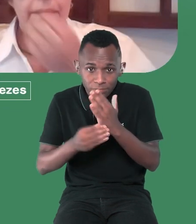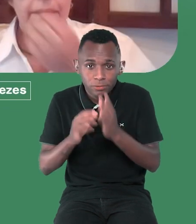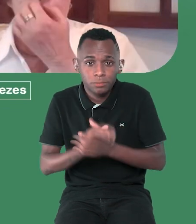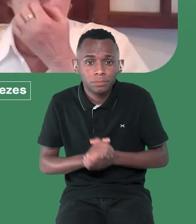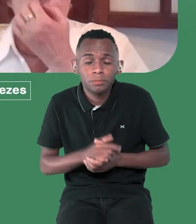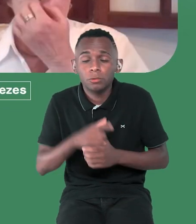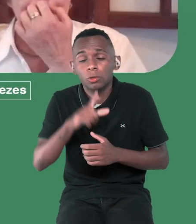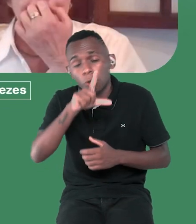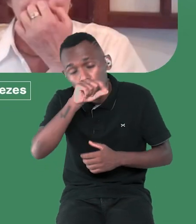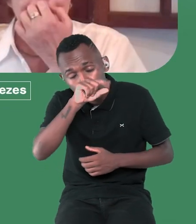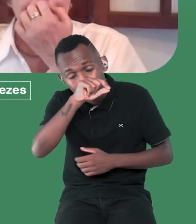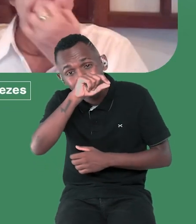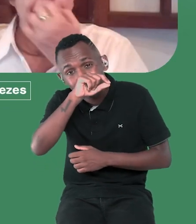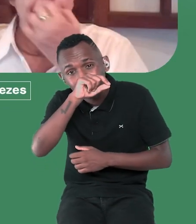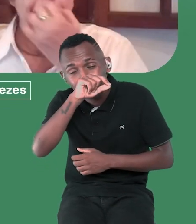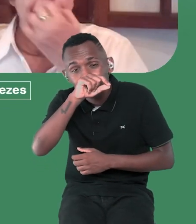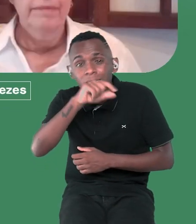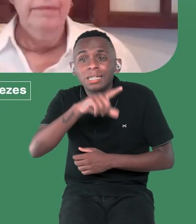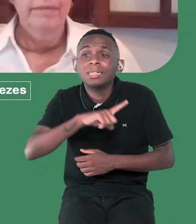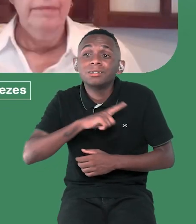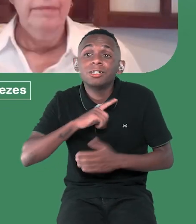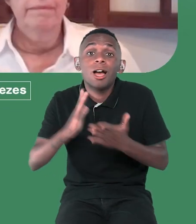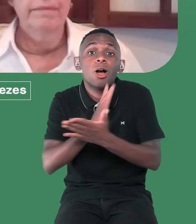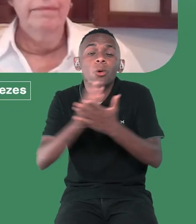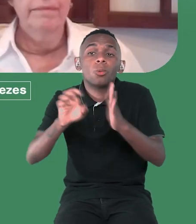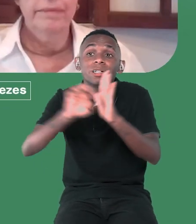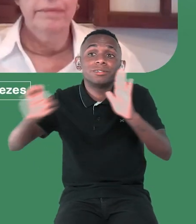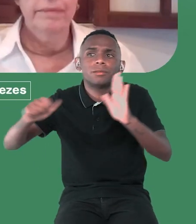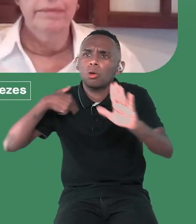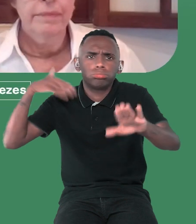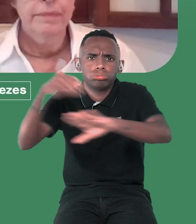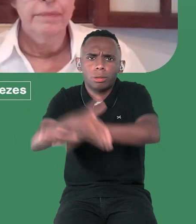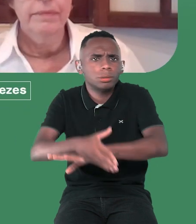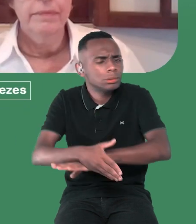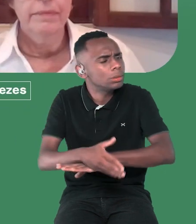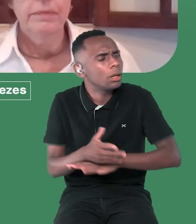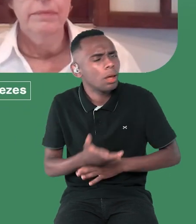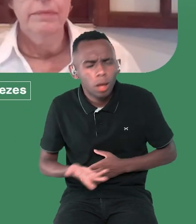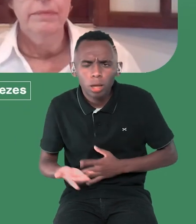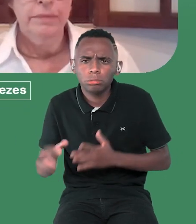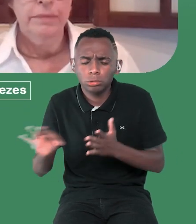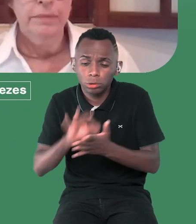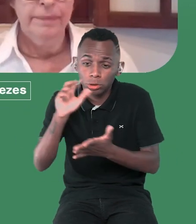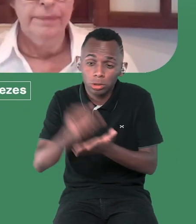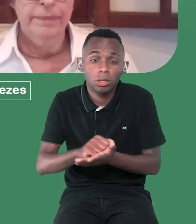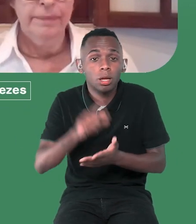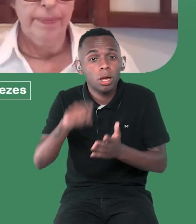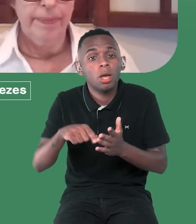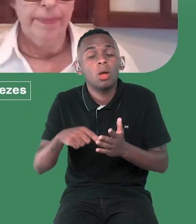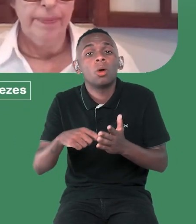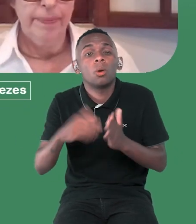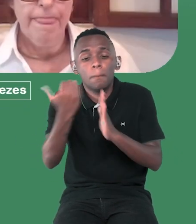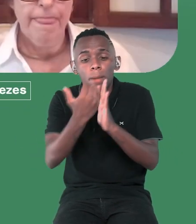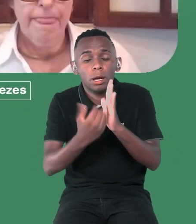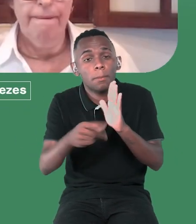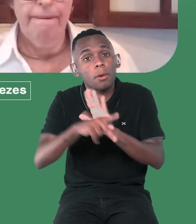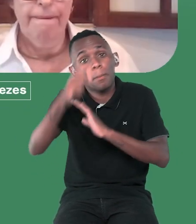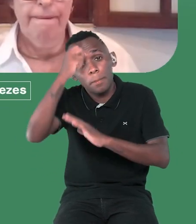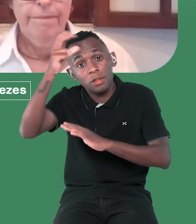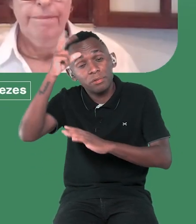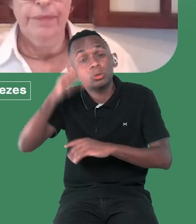ilustrador o papel de sonhar a palavra, né? Uma segunda vez, para poder